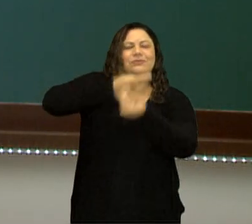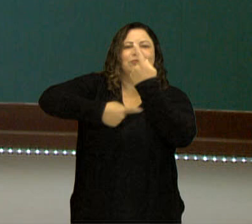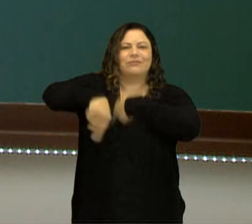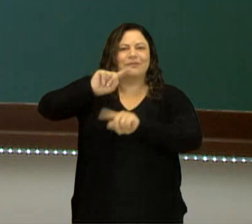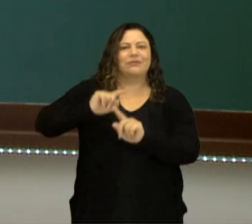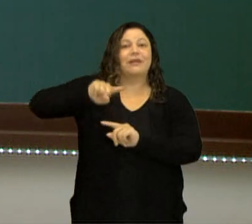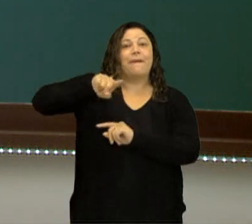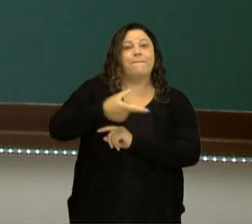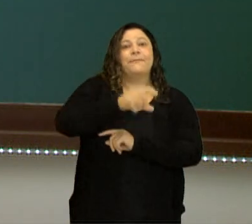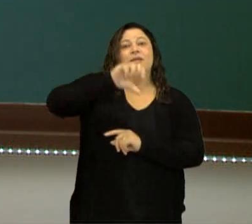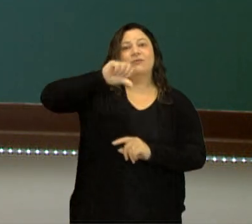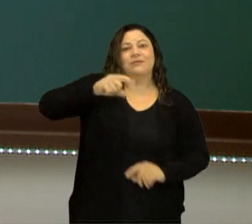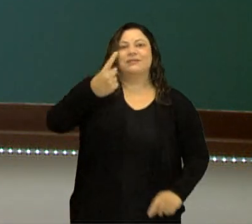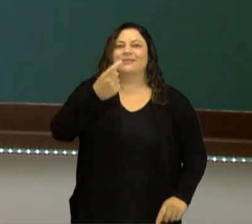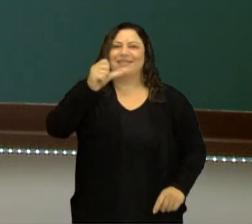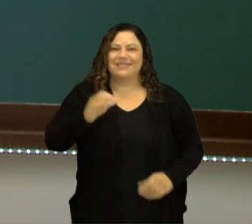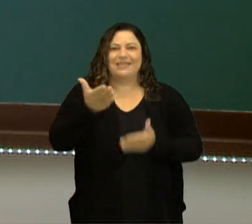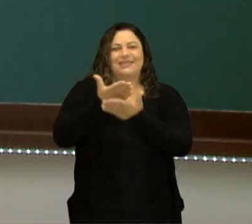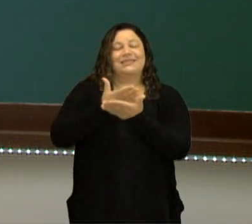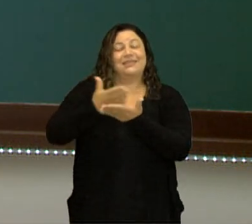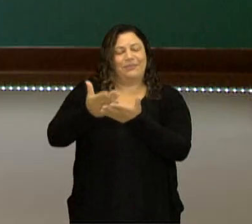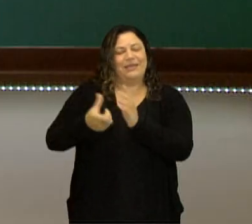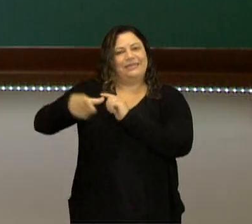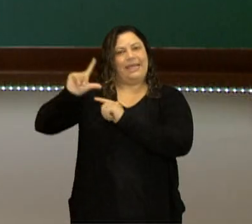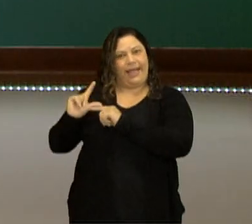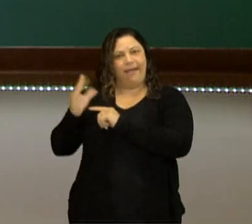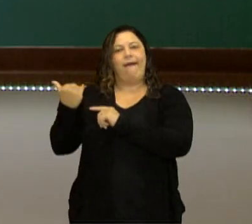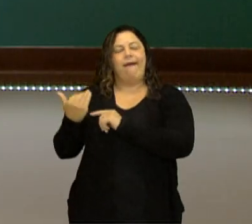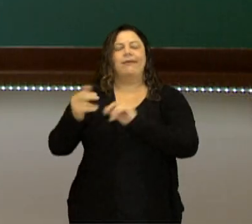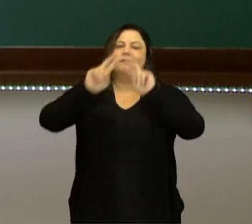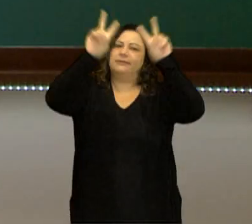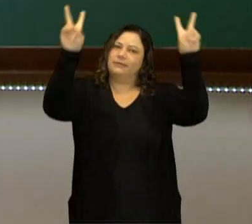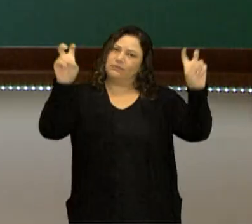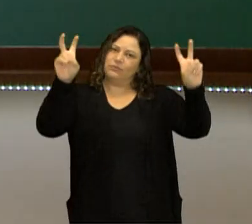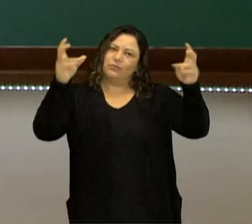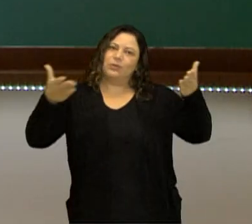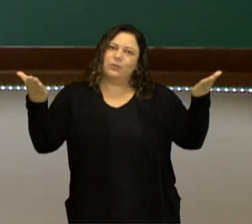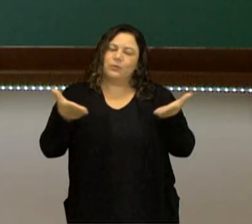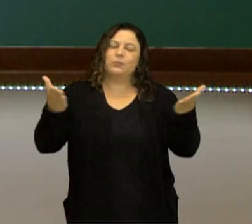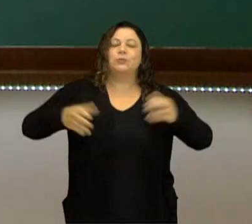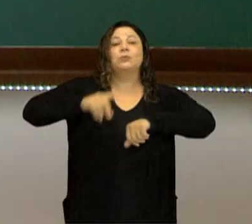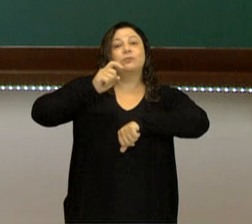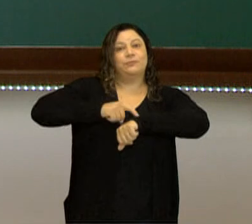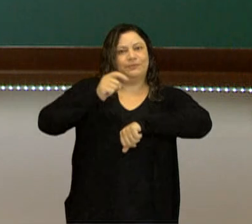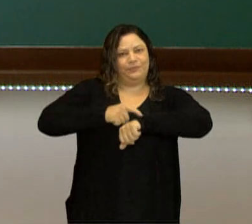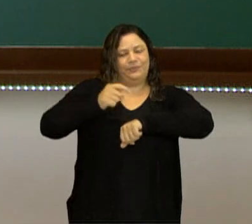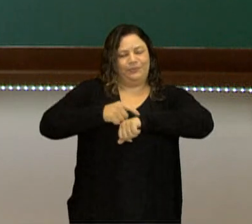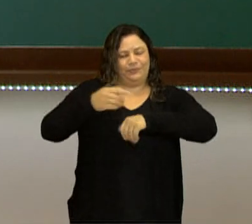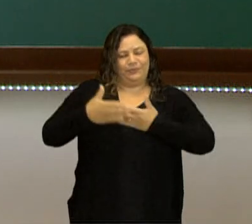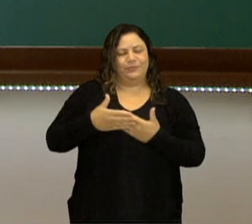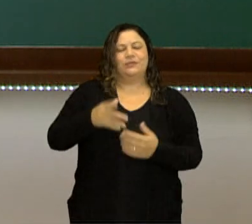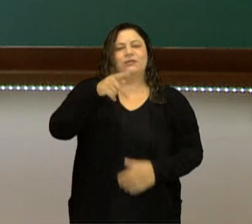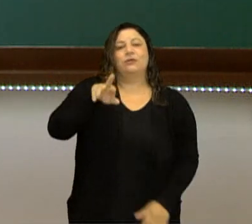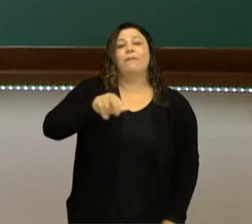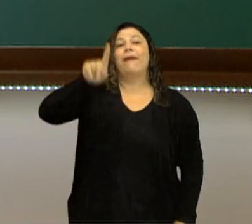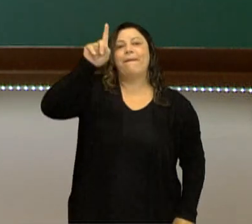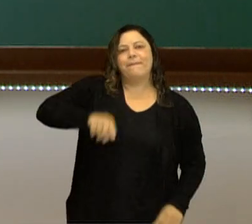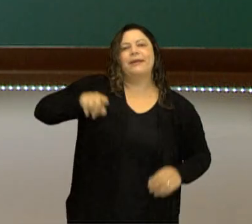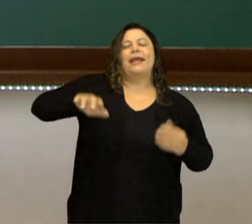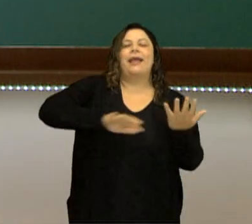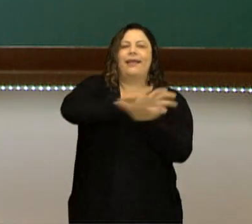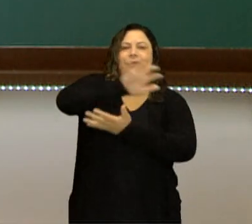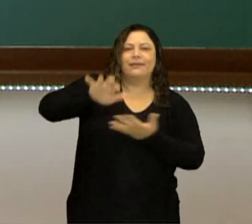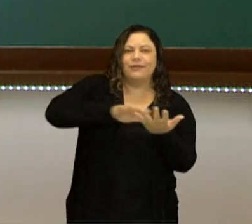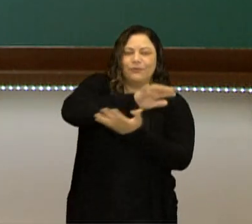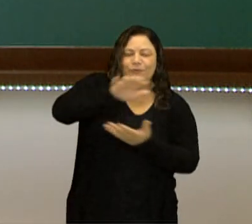1917. Mas antes da gente começar a falar sobre então esse momento pré-revolução, do que vai rolar